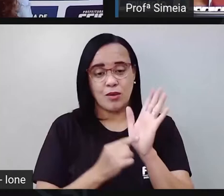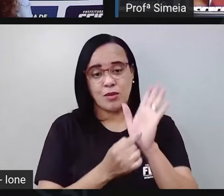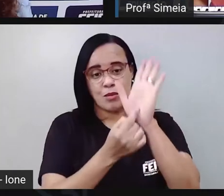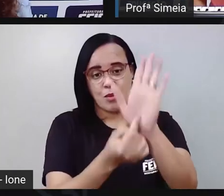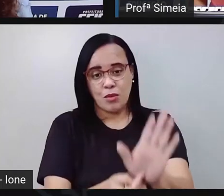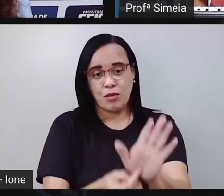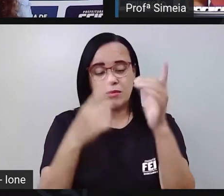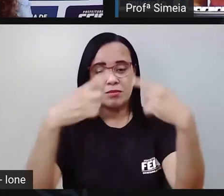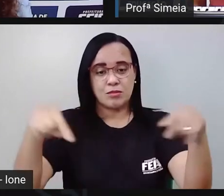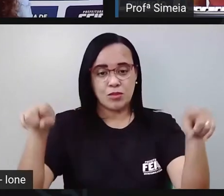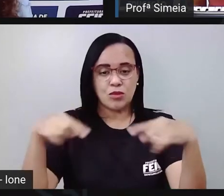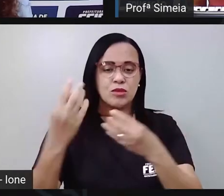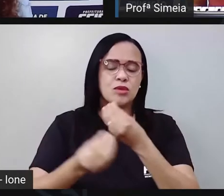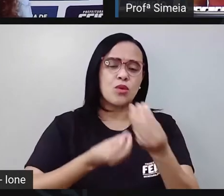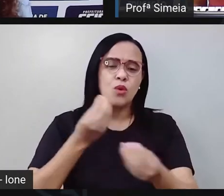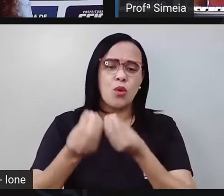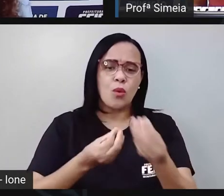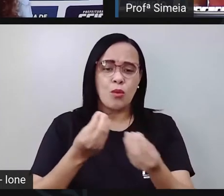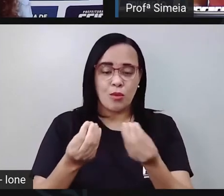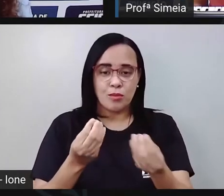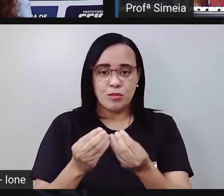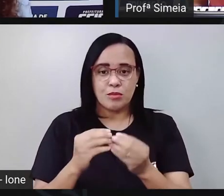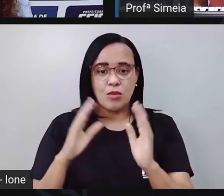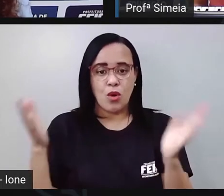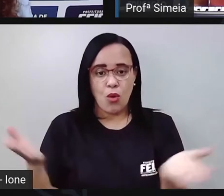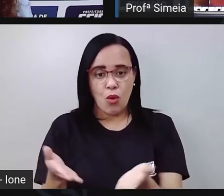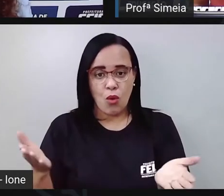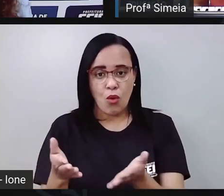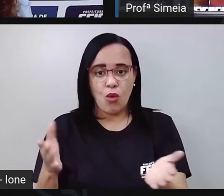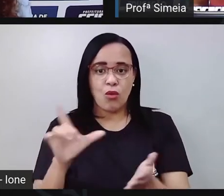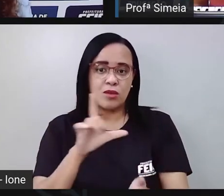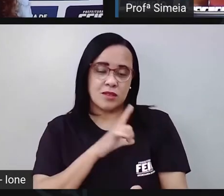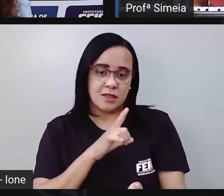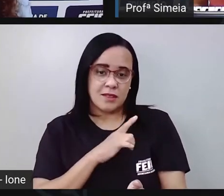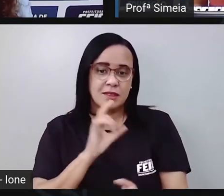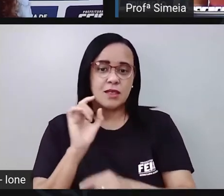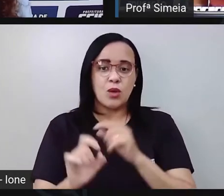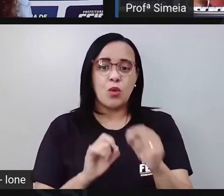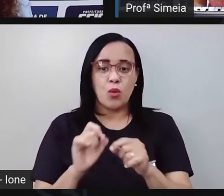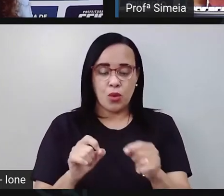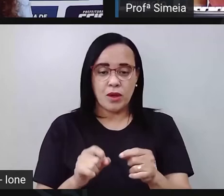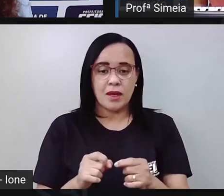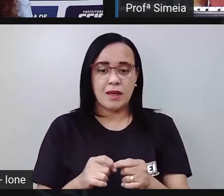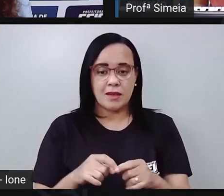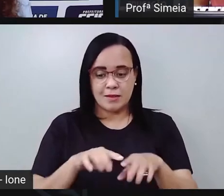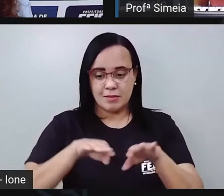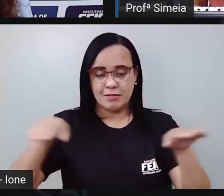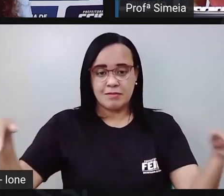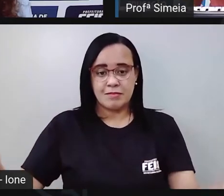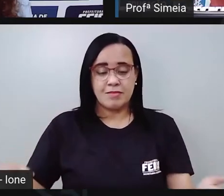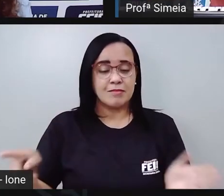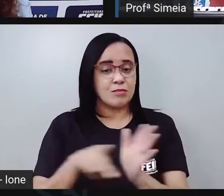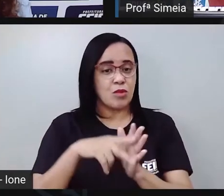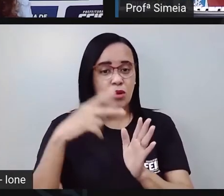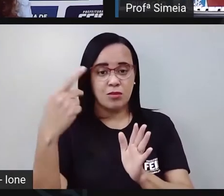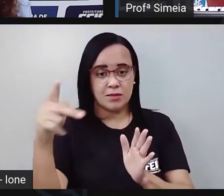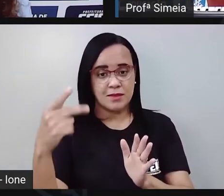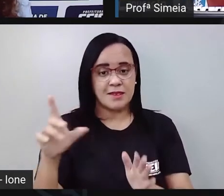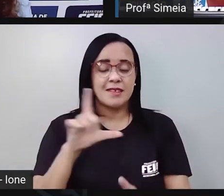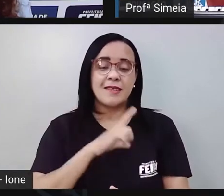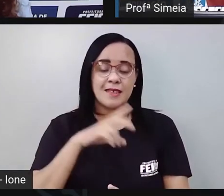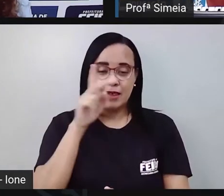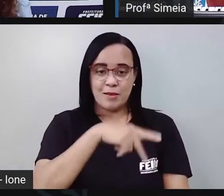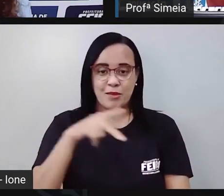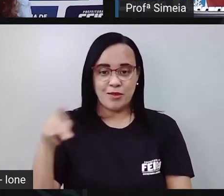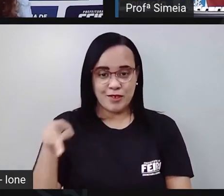que vai ser calça tá certo hoje eu estou com uma campanha nem tô aqui meu teclado meu instrumento